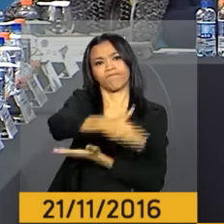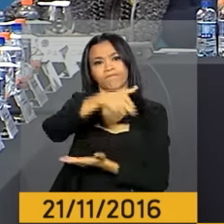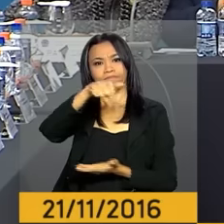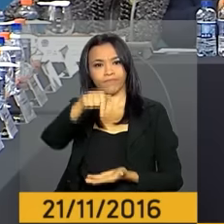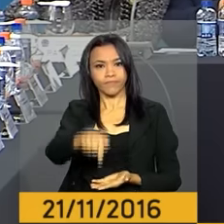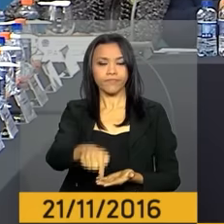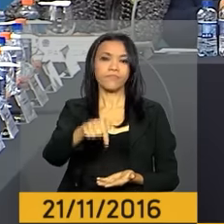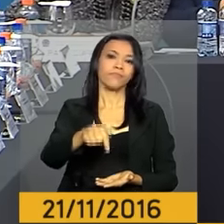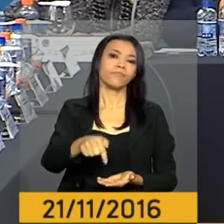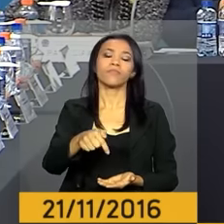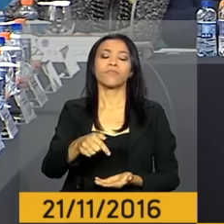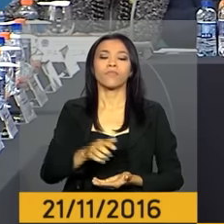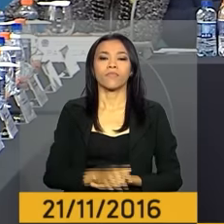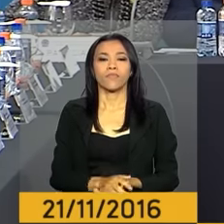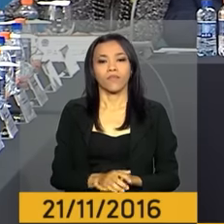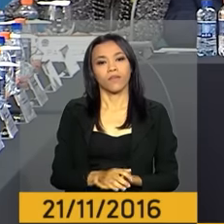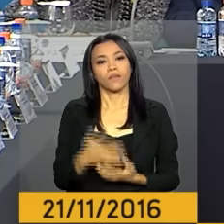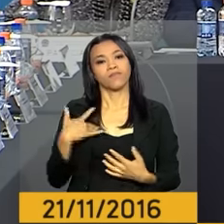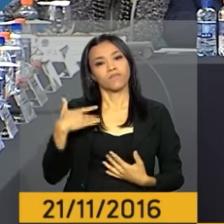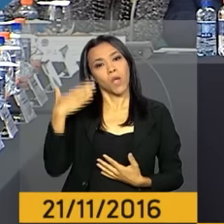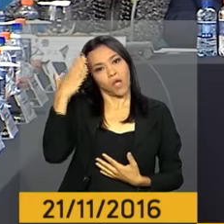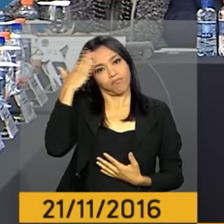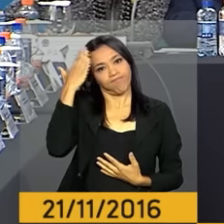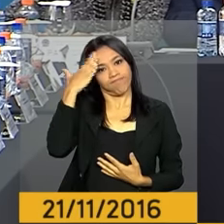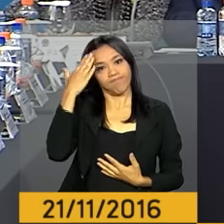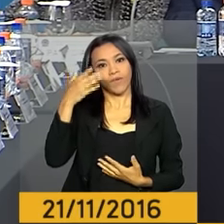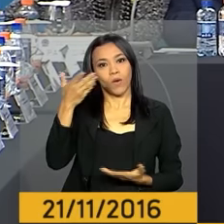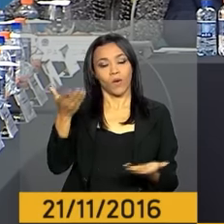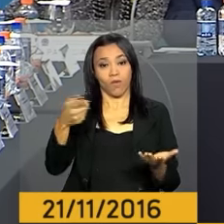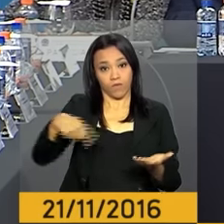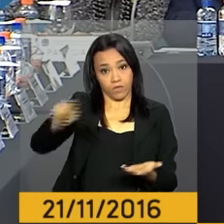os compromissos todos que os senhores, nesta manhã,